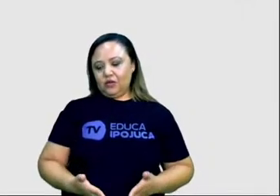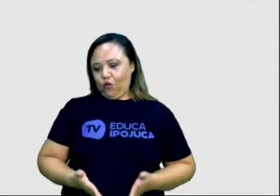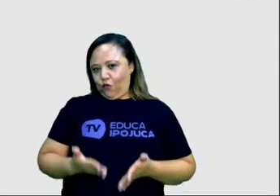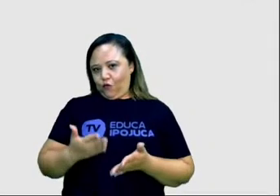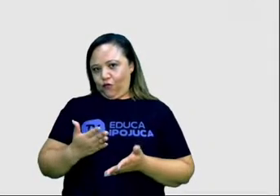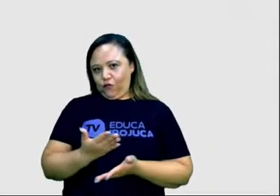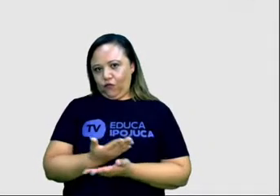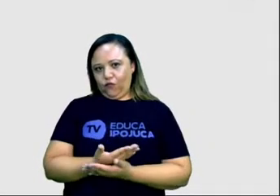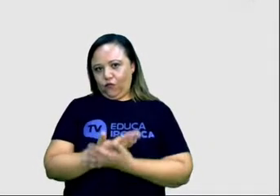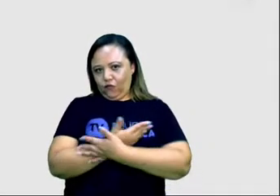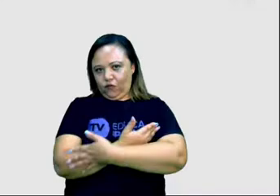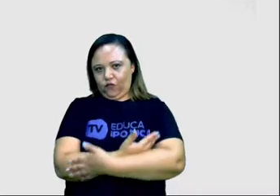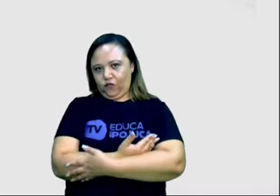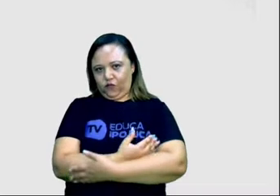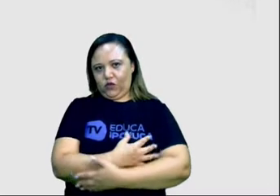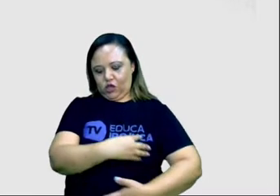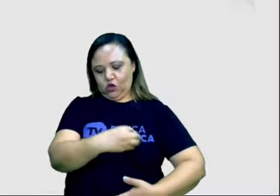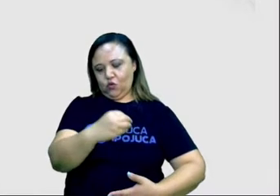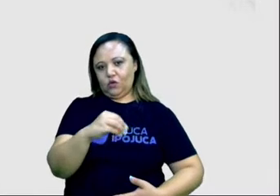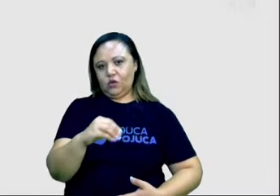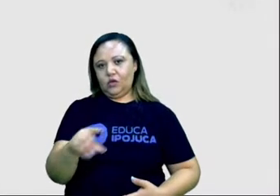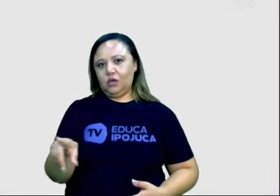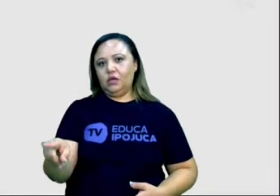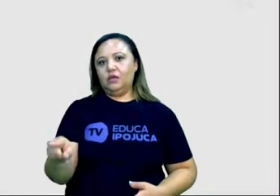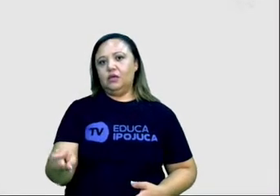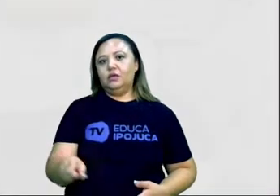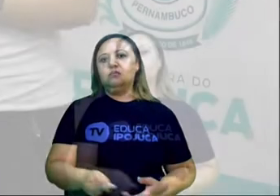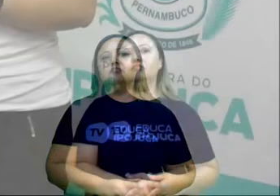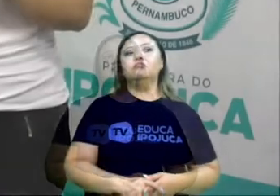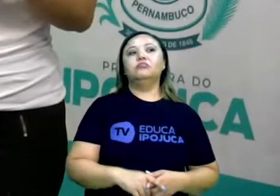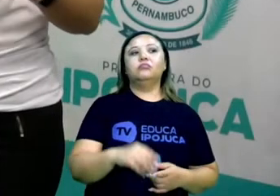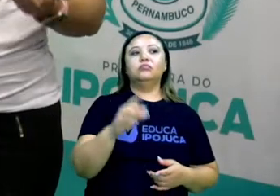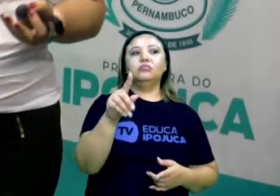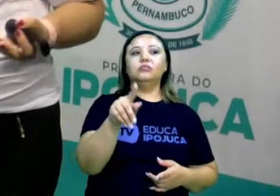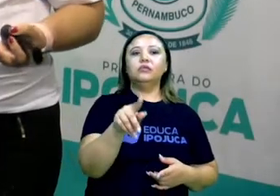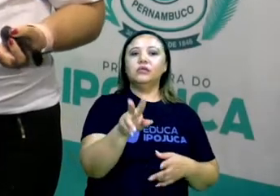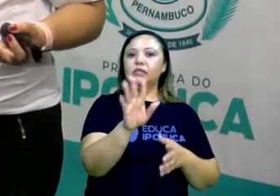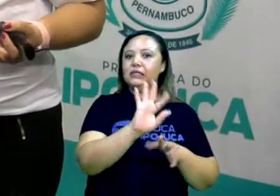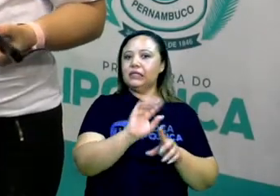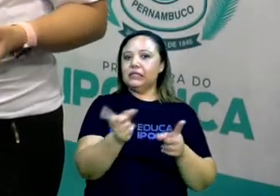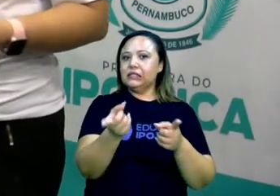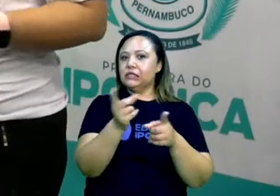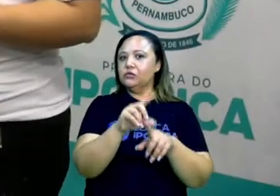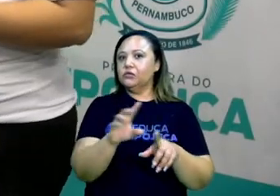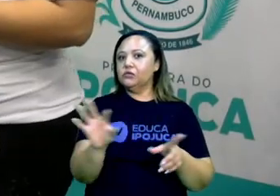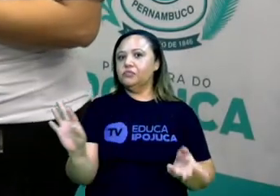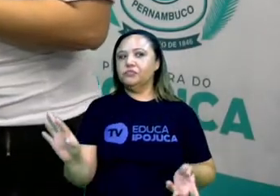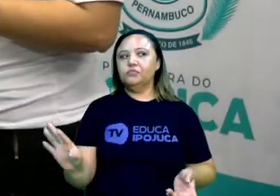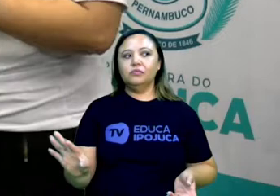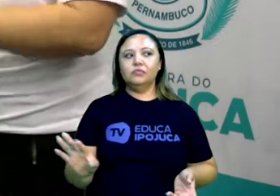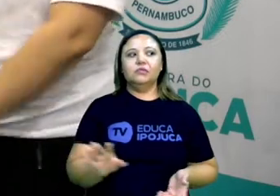ter filho, perdão, não desqualifica o seu argumento. Uma coisa não tem nada a ver com a outra.